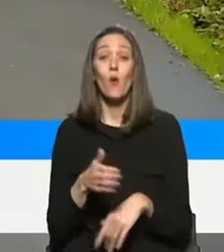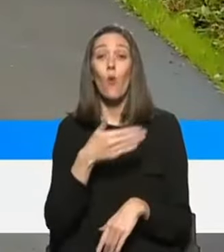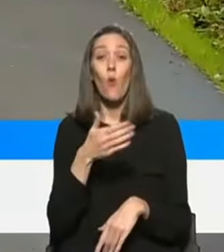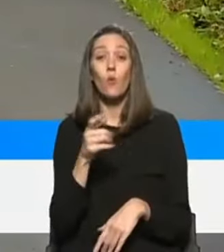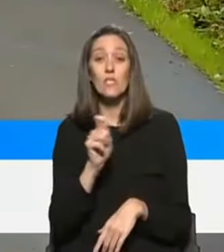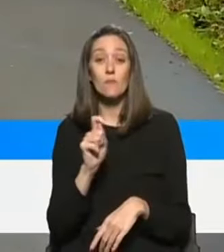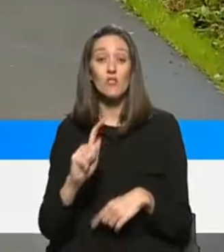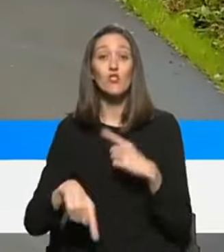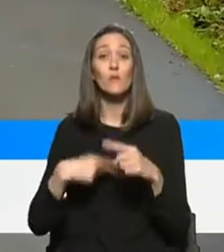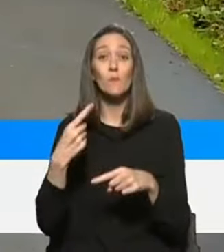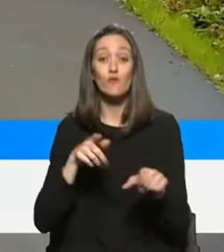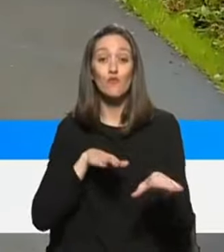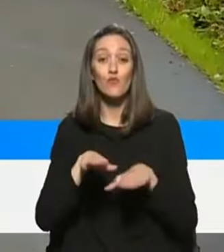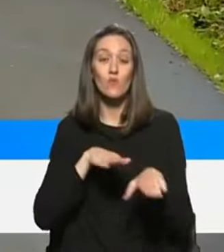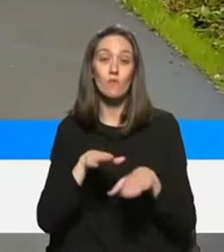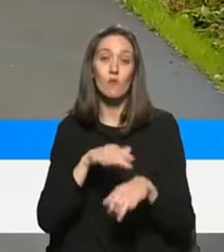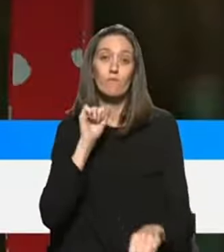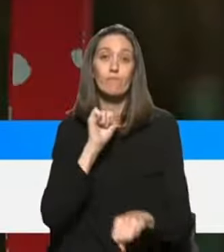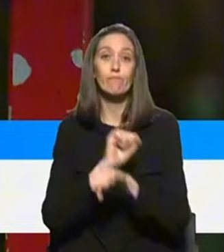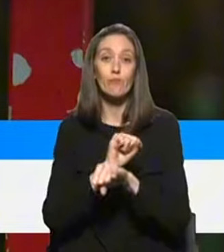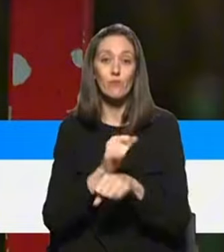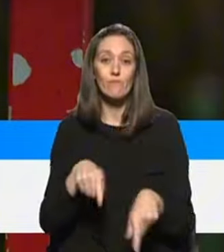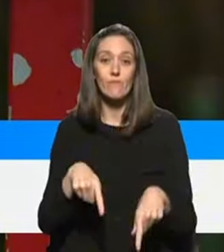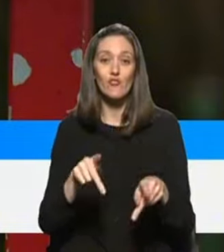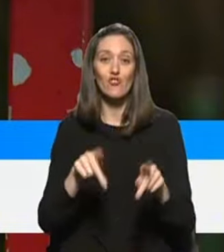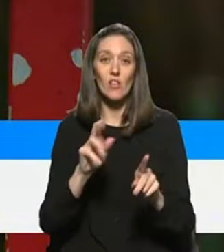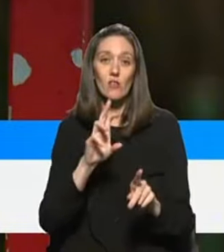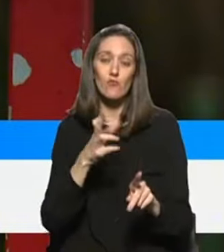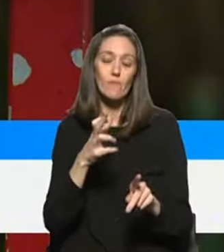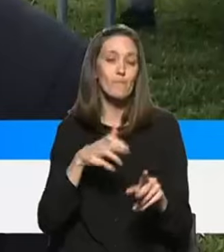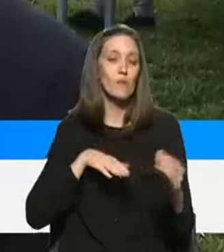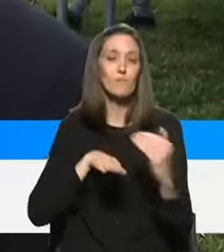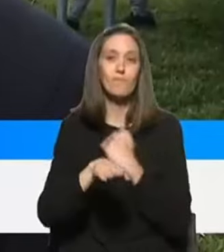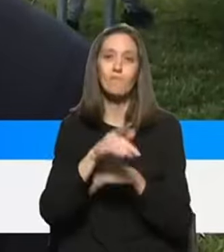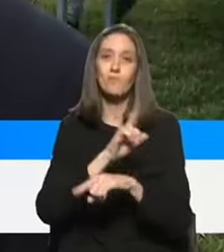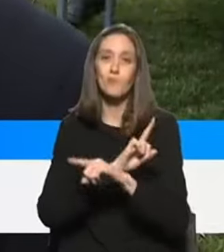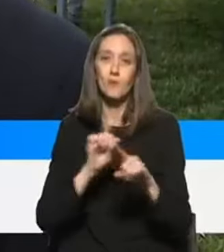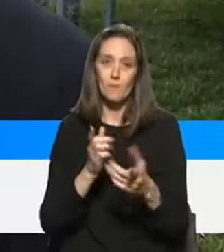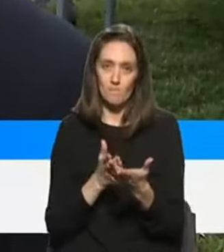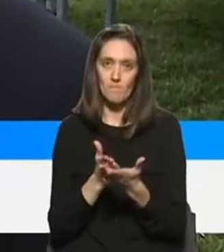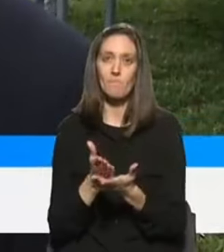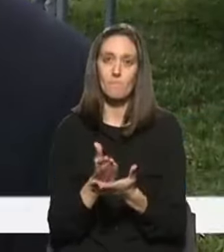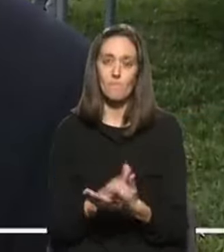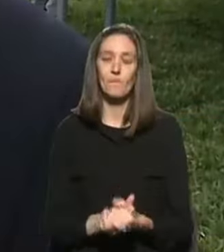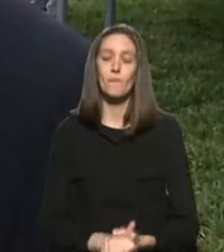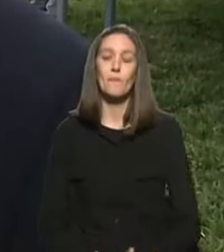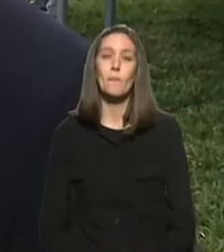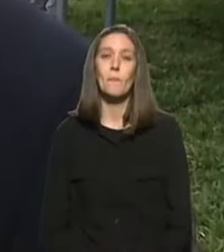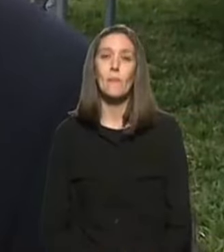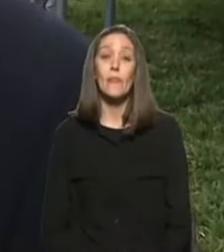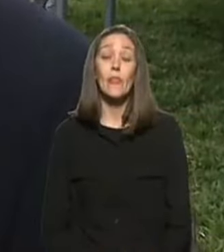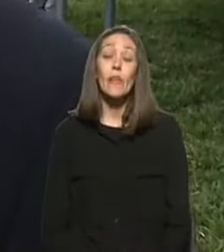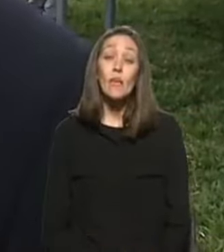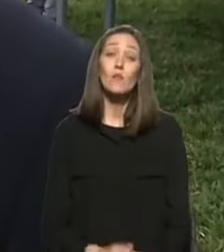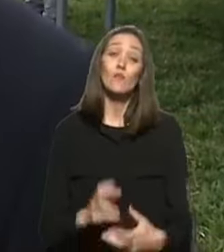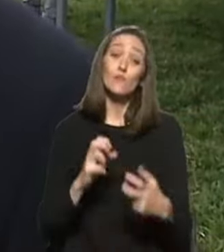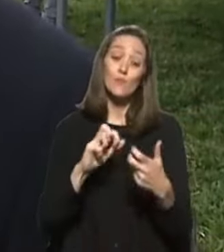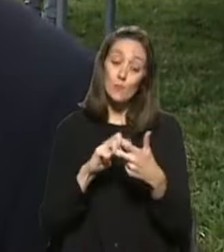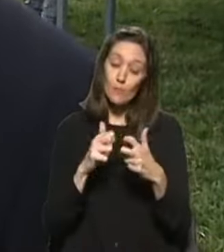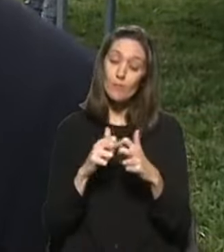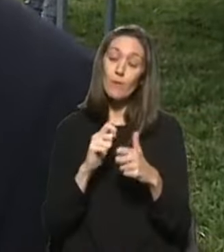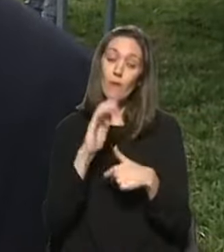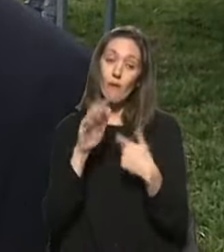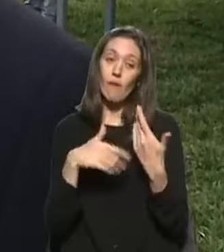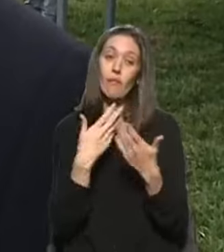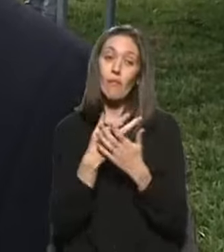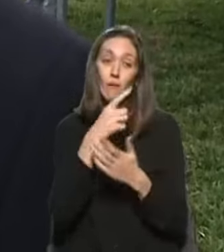bloqueou a estrada regional, a circulação continua proibida. É um problema que está a dificultar e em muito a